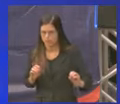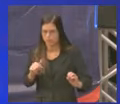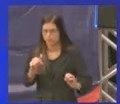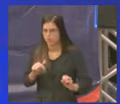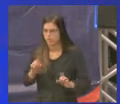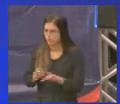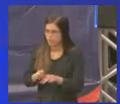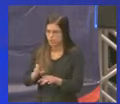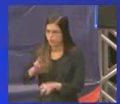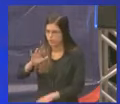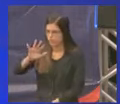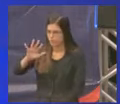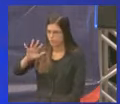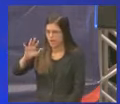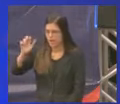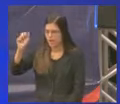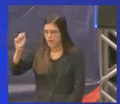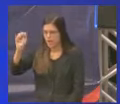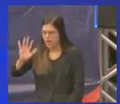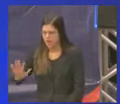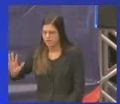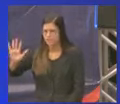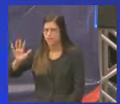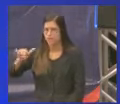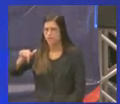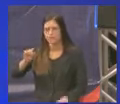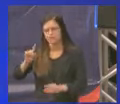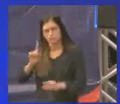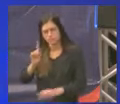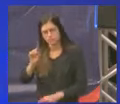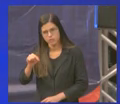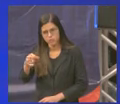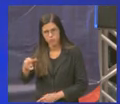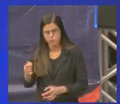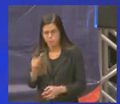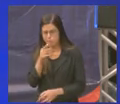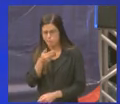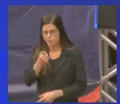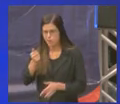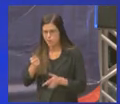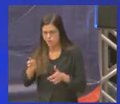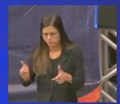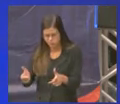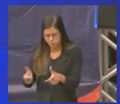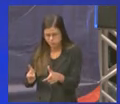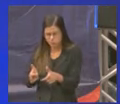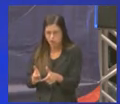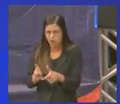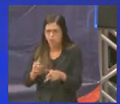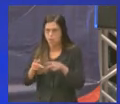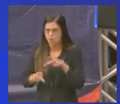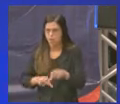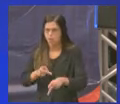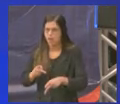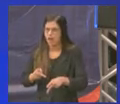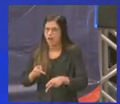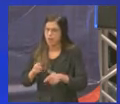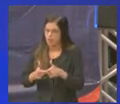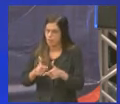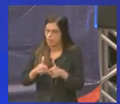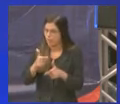Mas depois isso vai melhorar, porque a população vai começar a encolher, e nosso problema vai passar a ser outro, né? Vai ser falta de